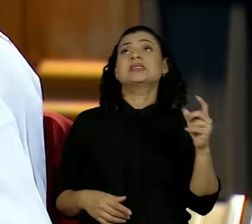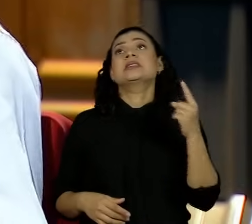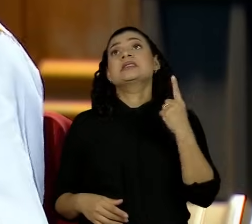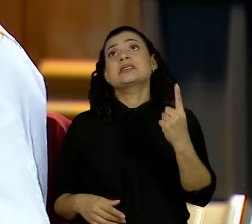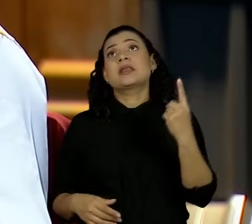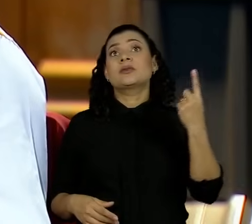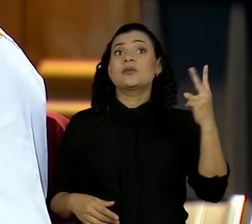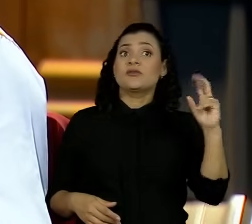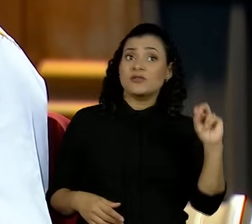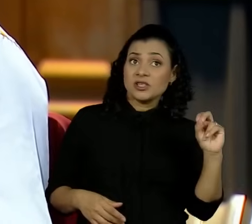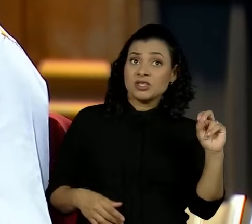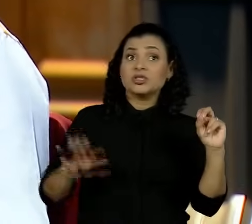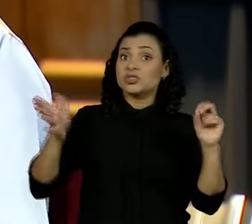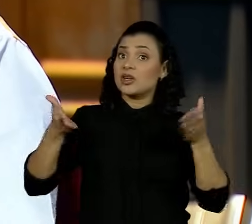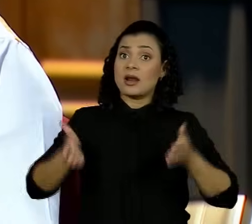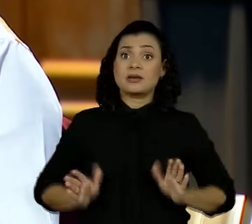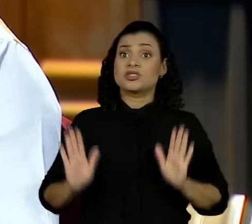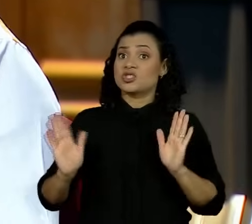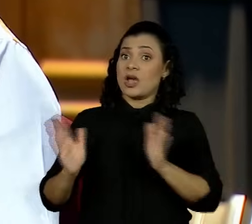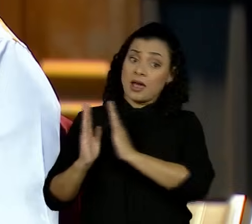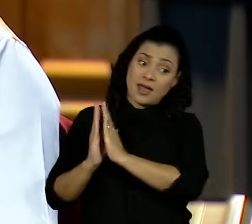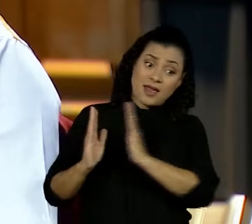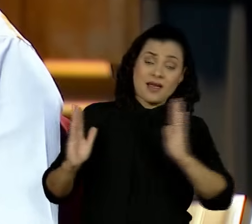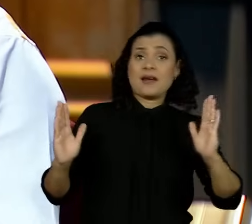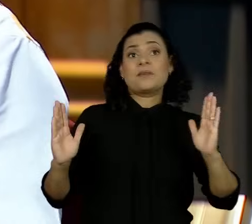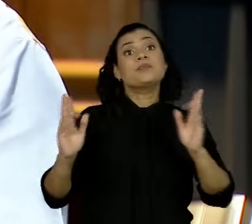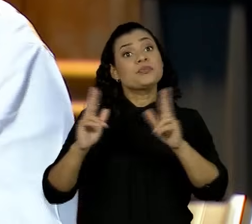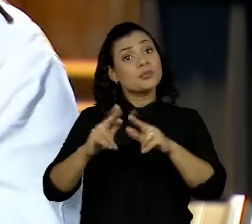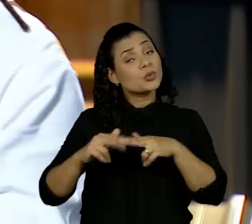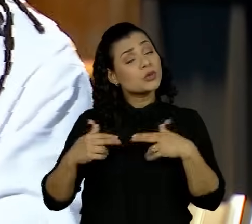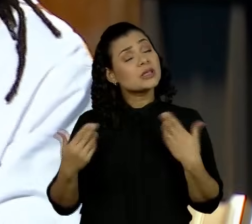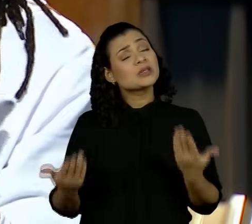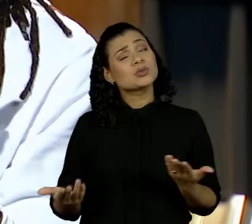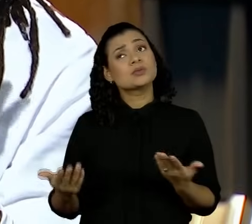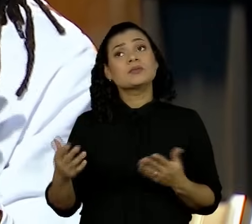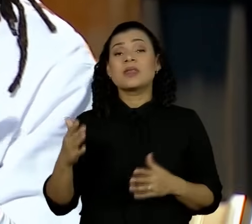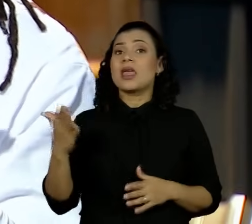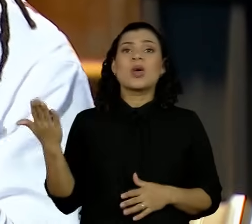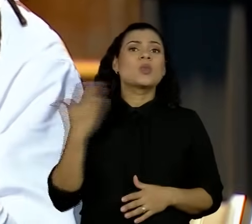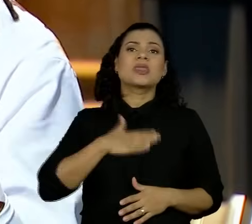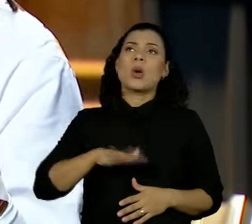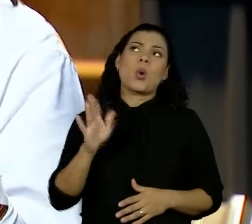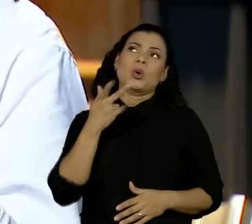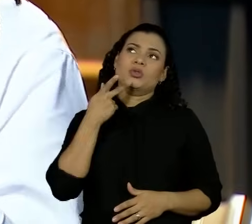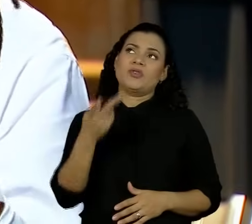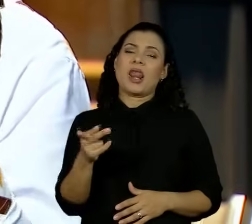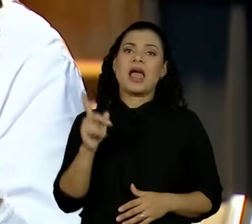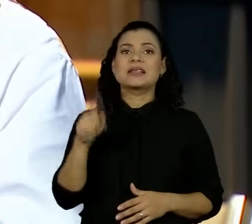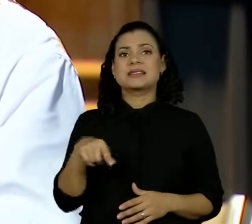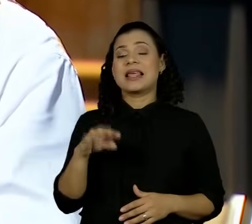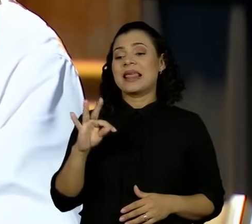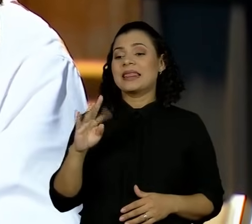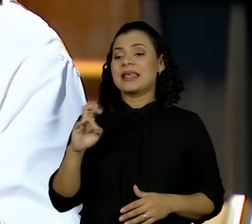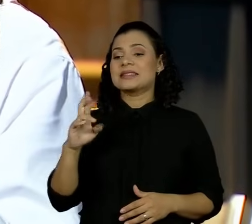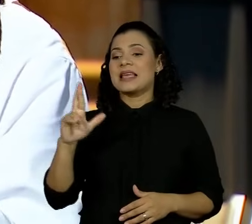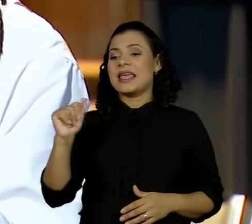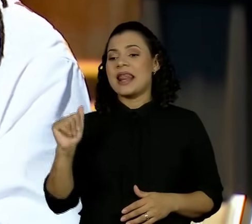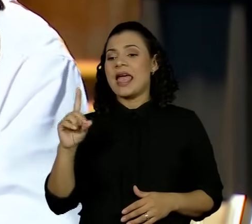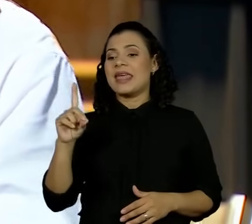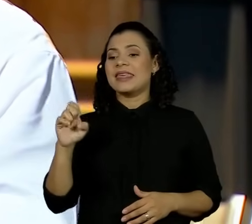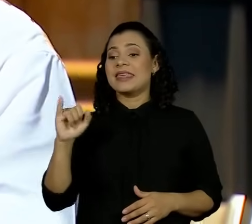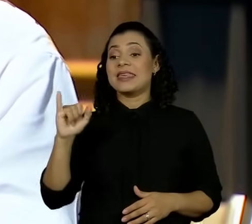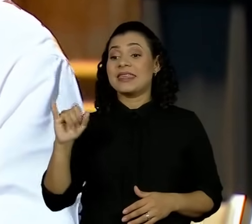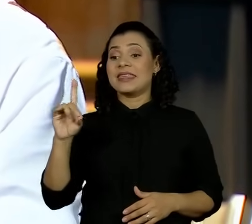nasceu. Então, é uma realidade. Não, a gente não gosta de usar esse termo, assim, a gente não gosta, eu falo assim, né,